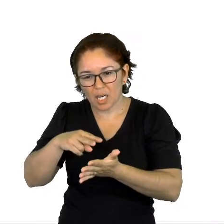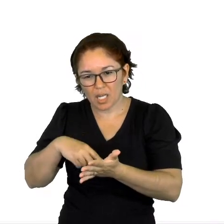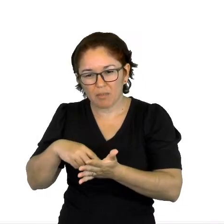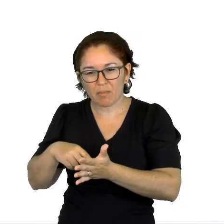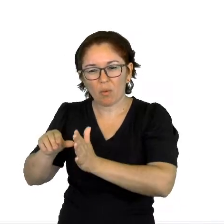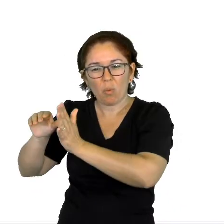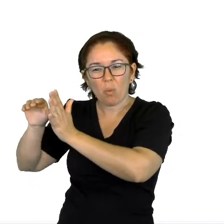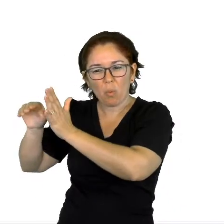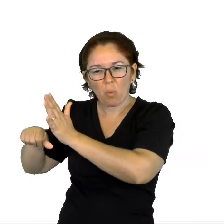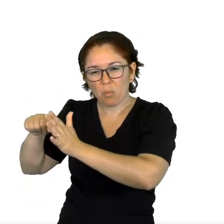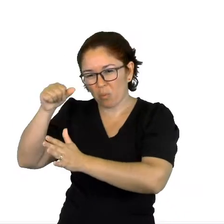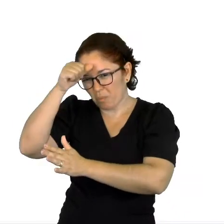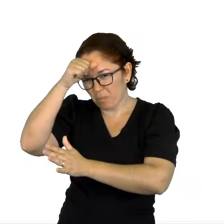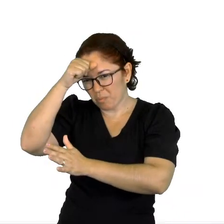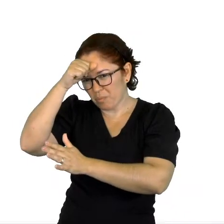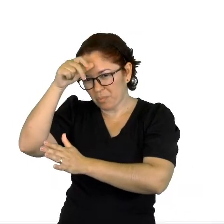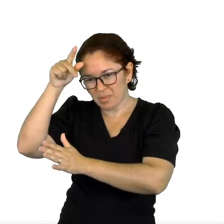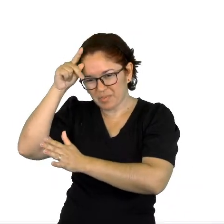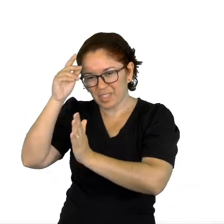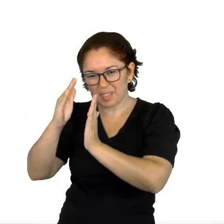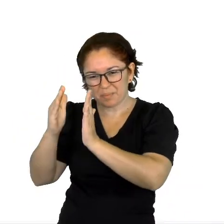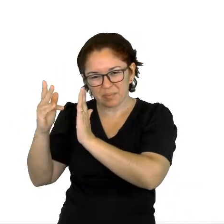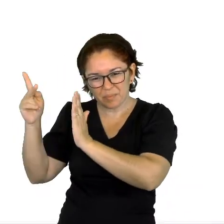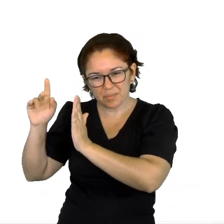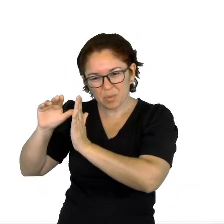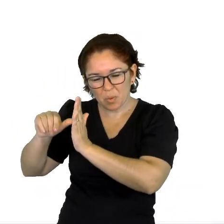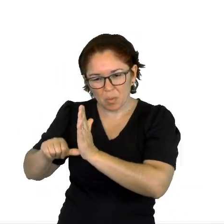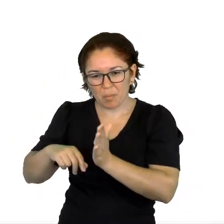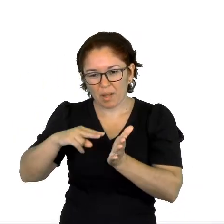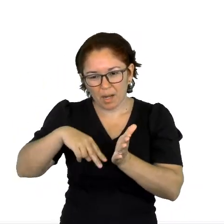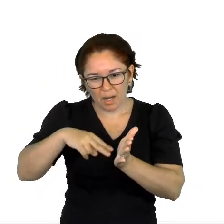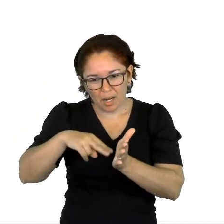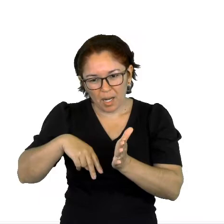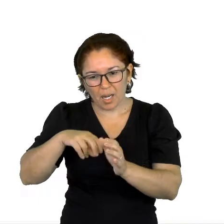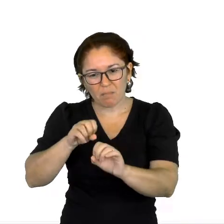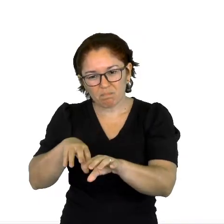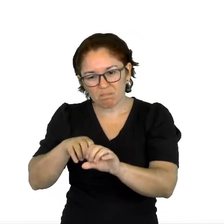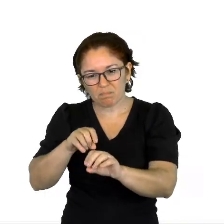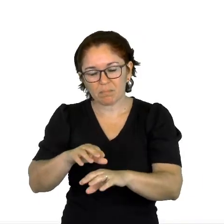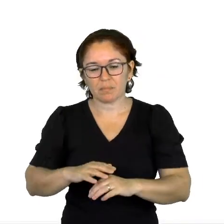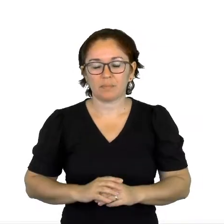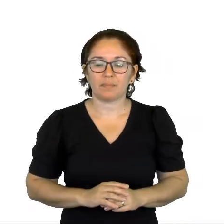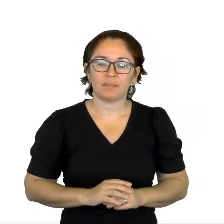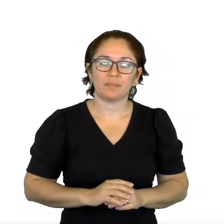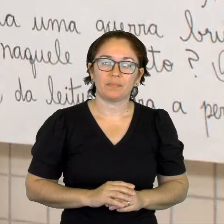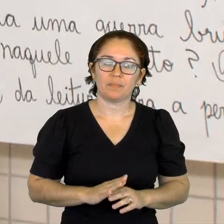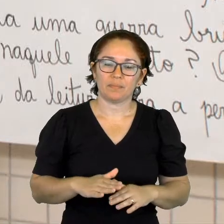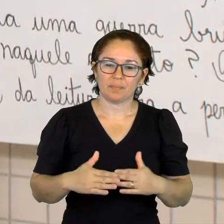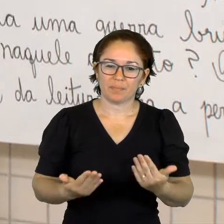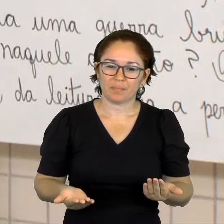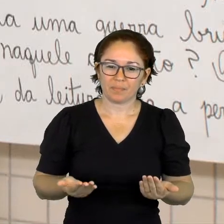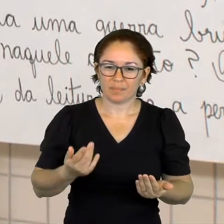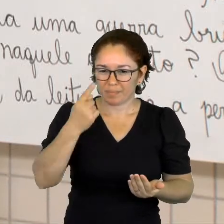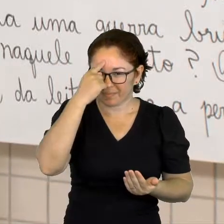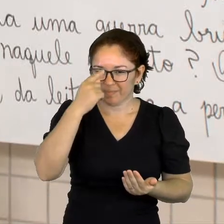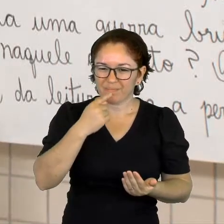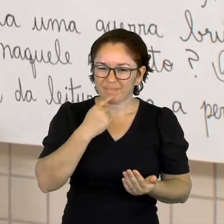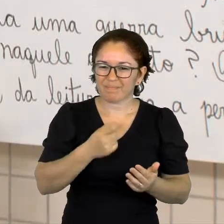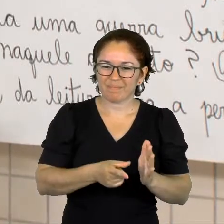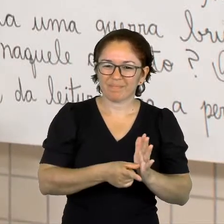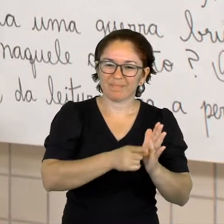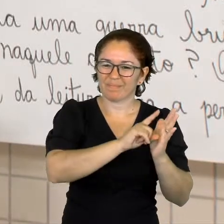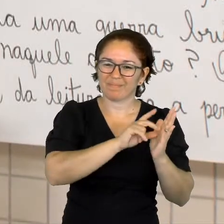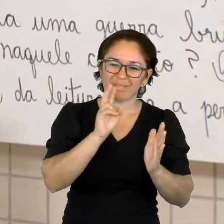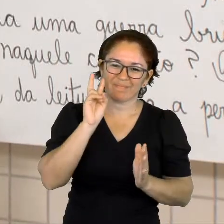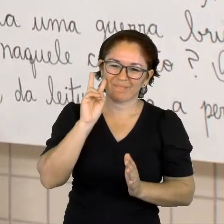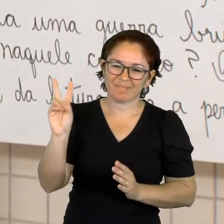tem acesso devido à amizade com a primeira-dama. Então, aquela imagem que nós vimos lá atrás, né, dela